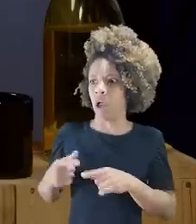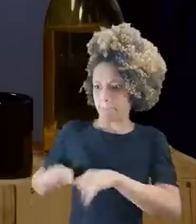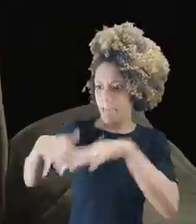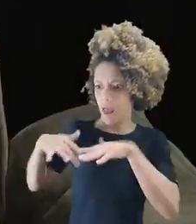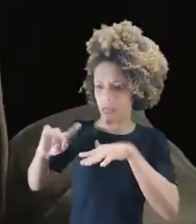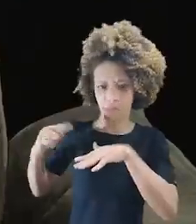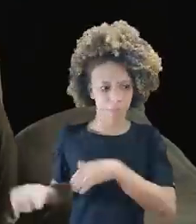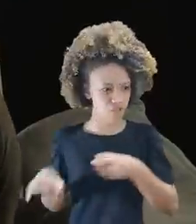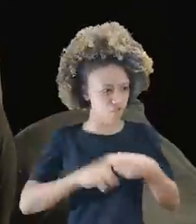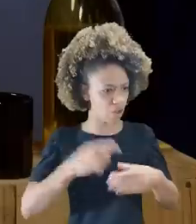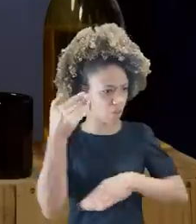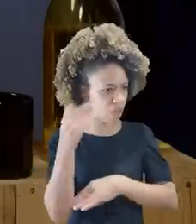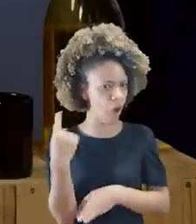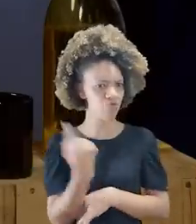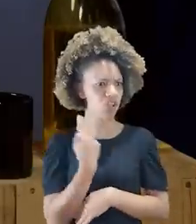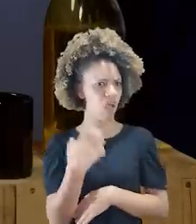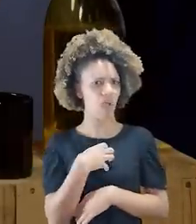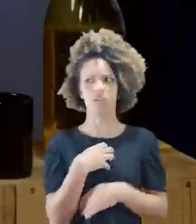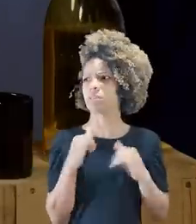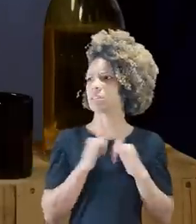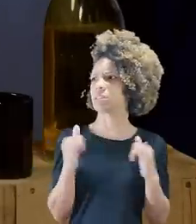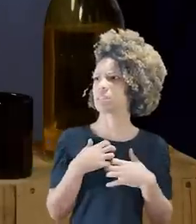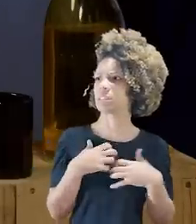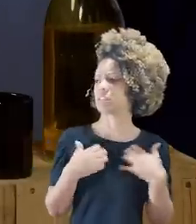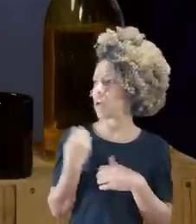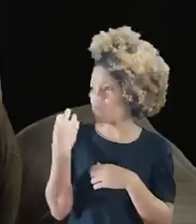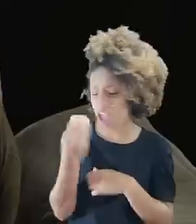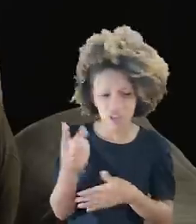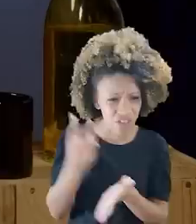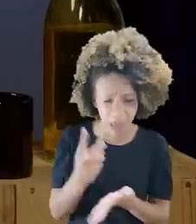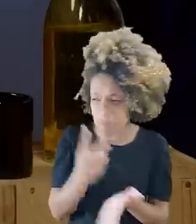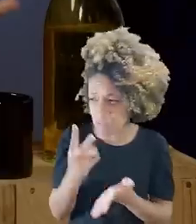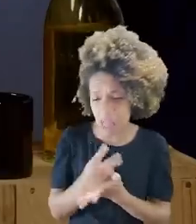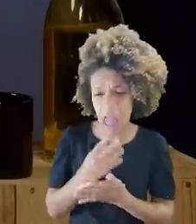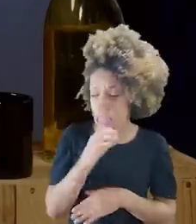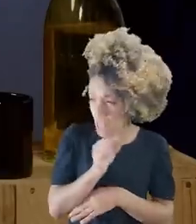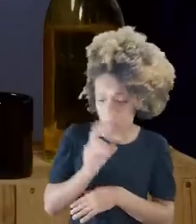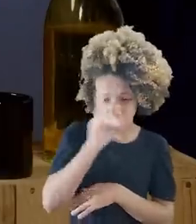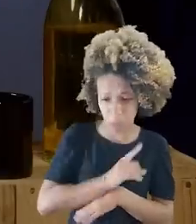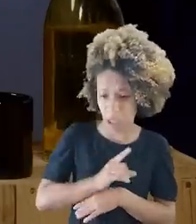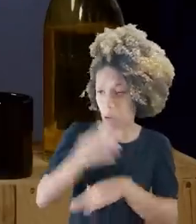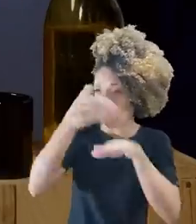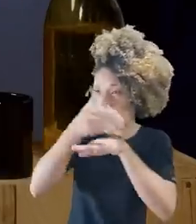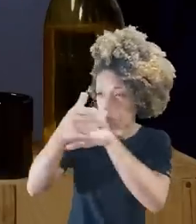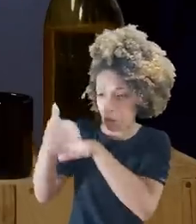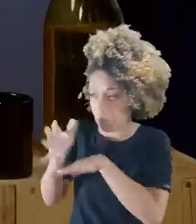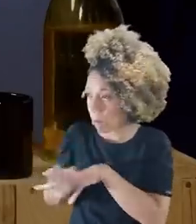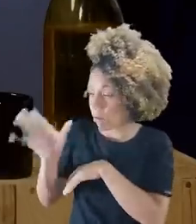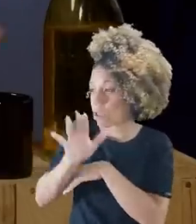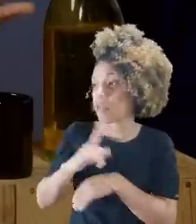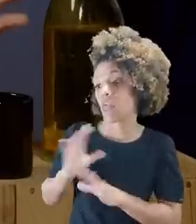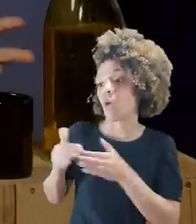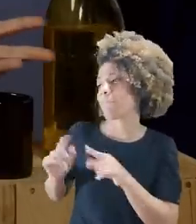hotel É muito deprimente Você tá sozinho com uma energia viaja direto to o final de semana várias cidades Não e você tem a equipe